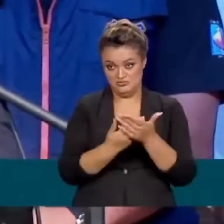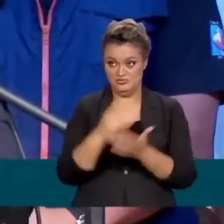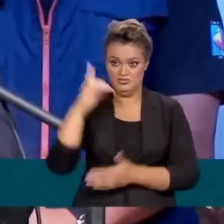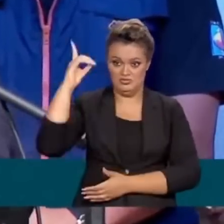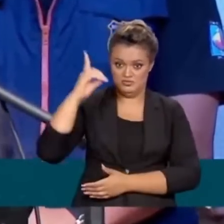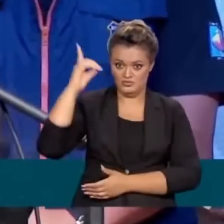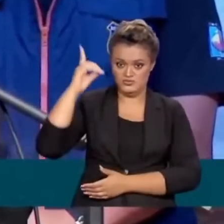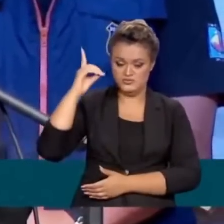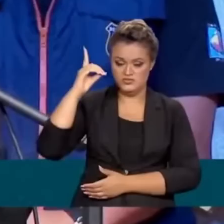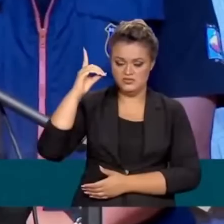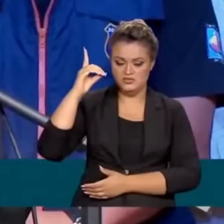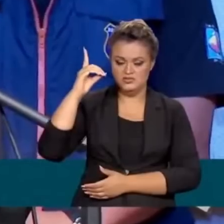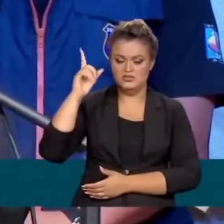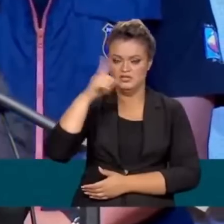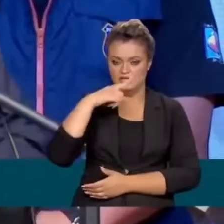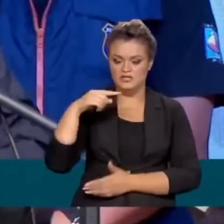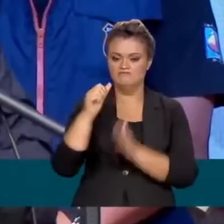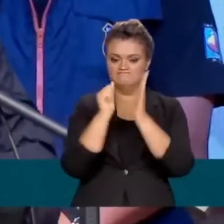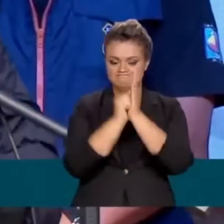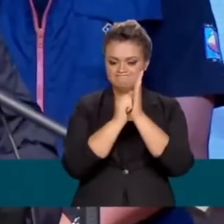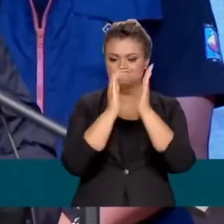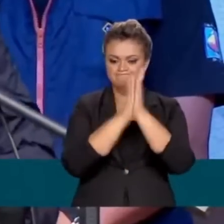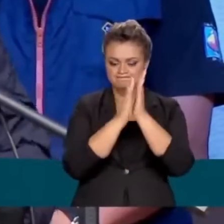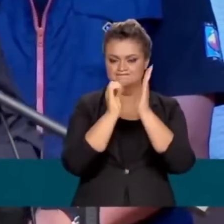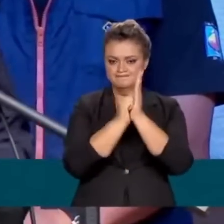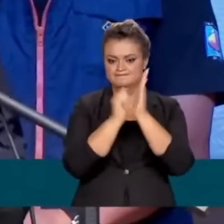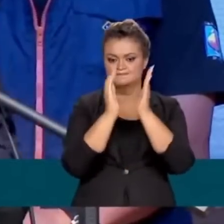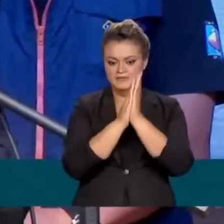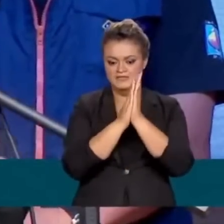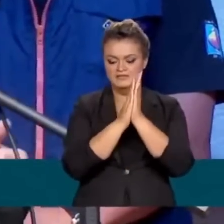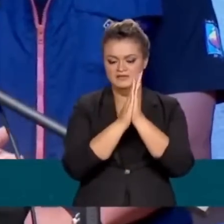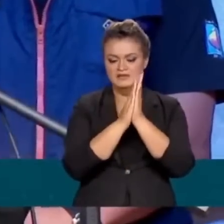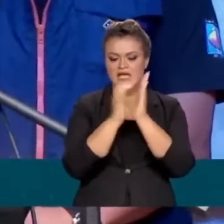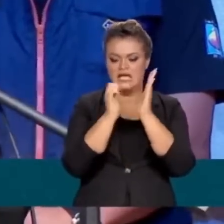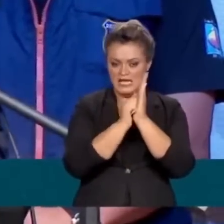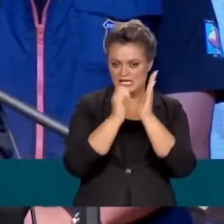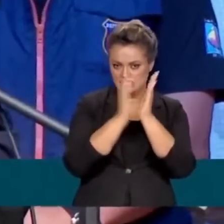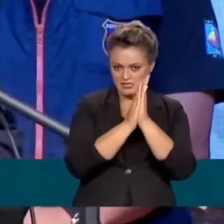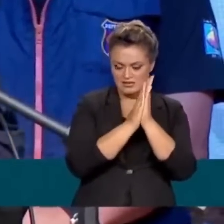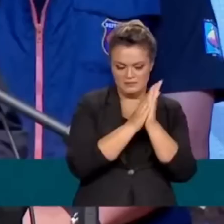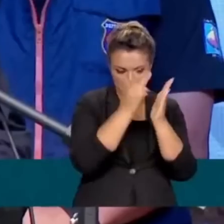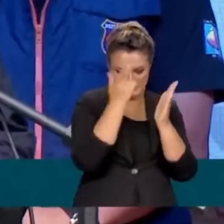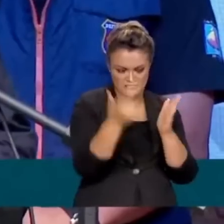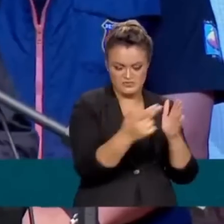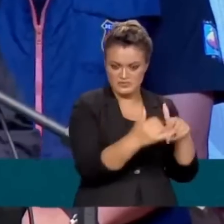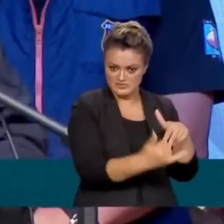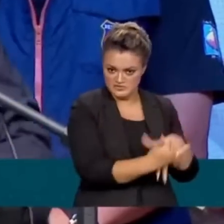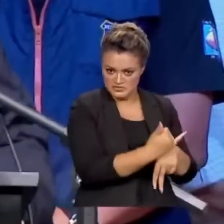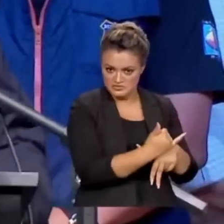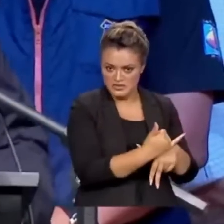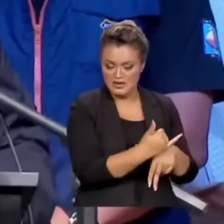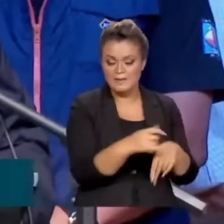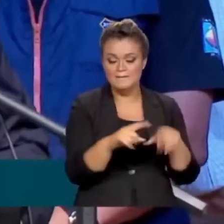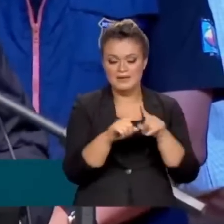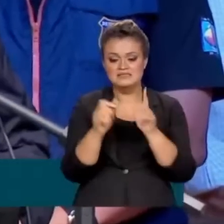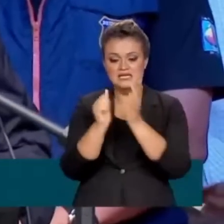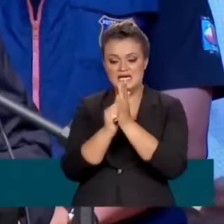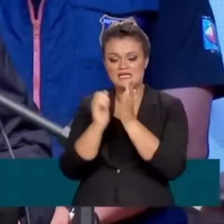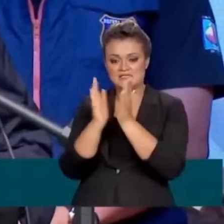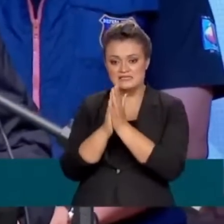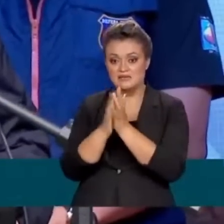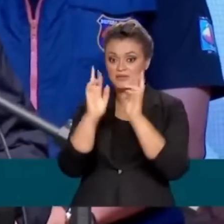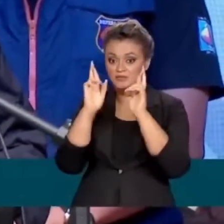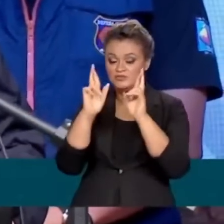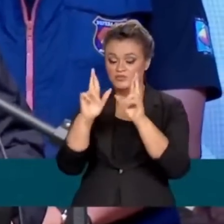que a gente possa rezar um pouco não apenas pelas vítimas mas é Vá para que